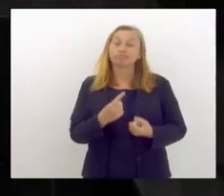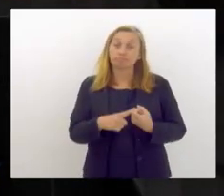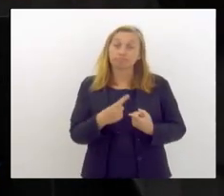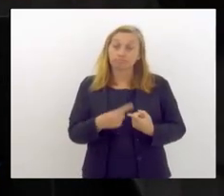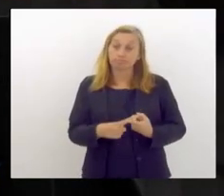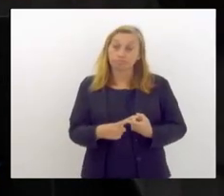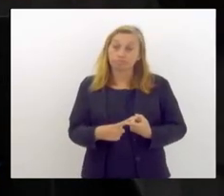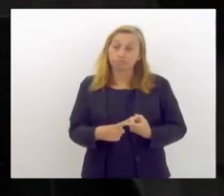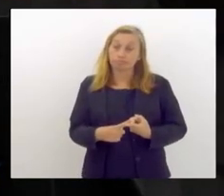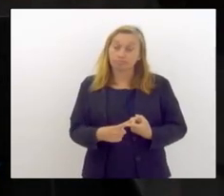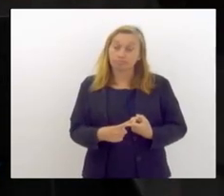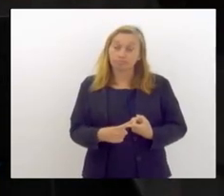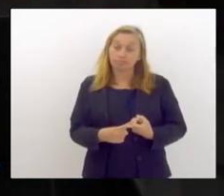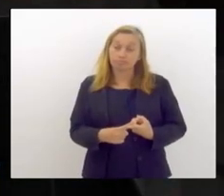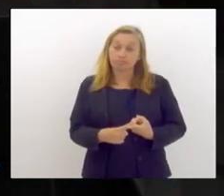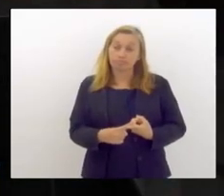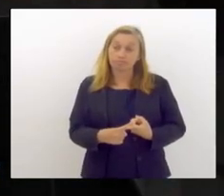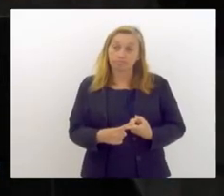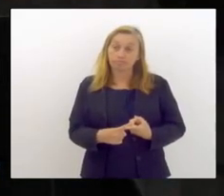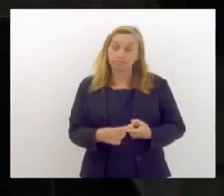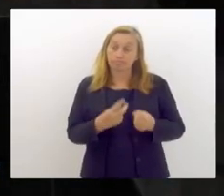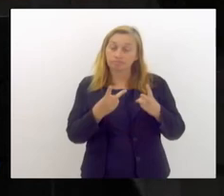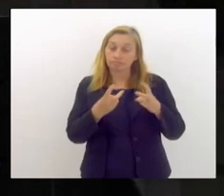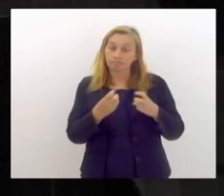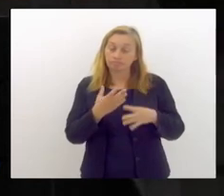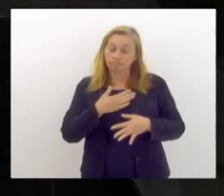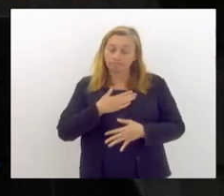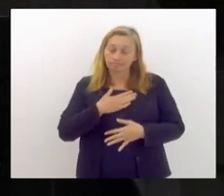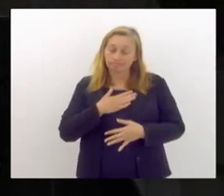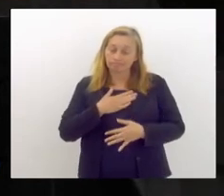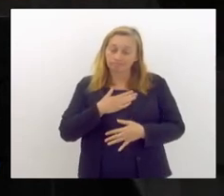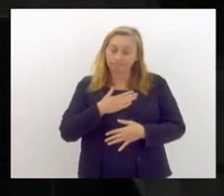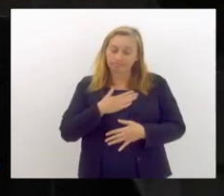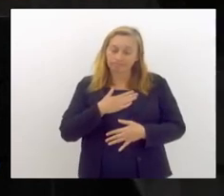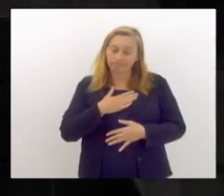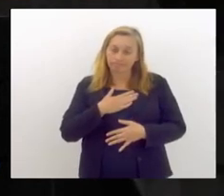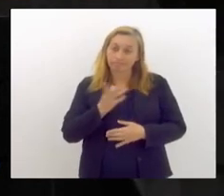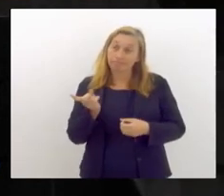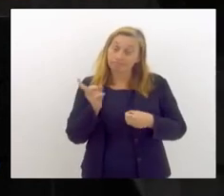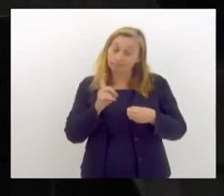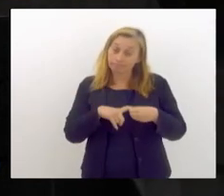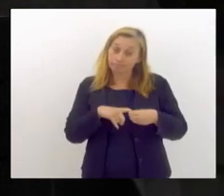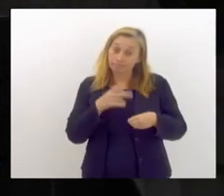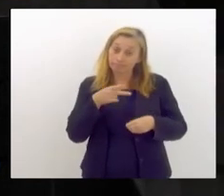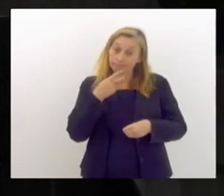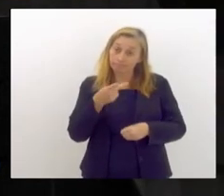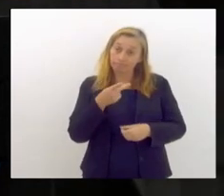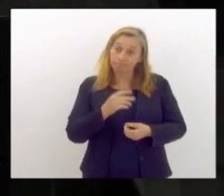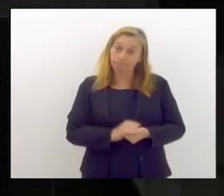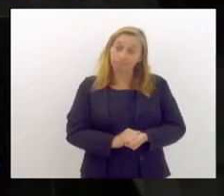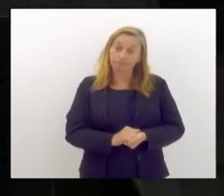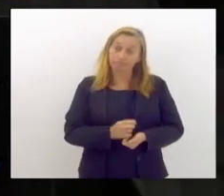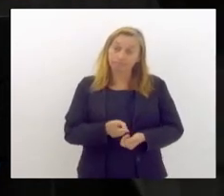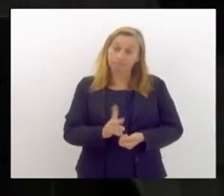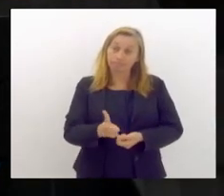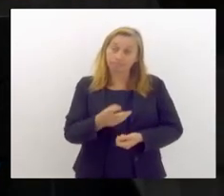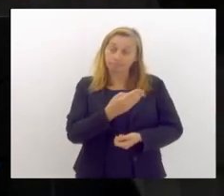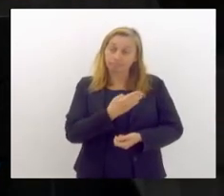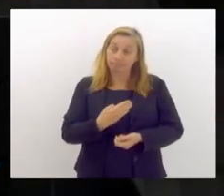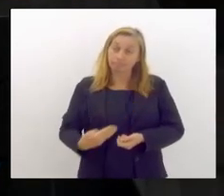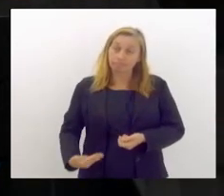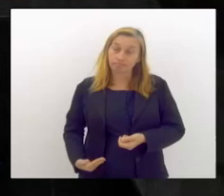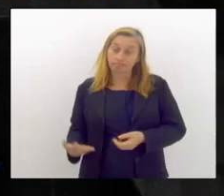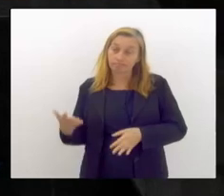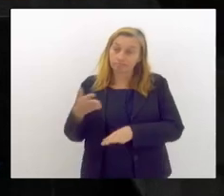aqui a minha observação. Volto a dizer, sempre que um governo